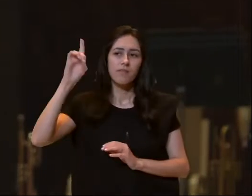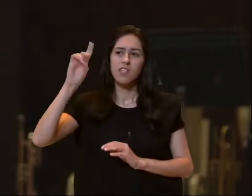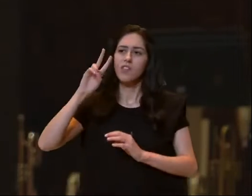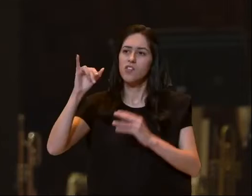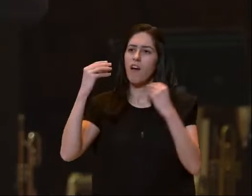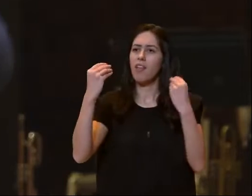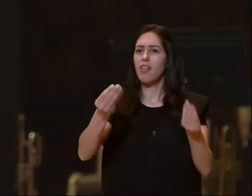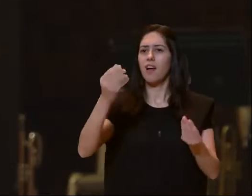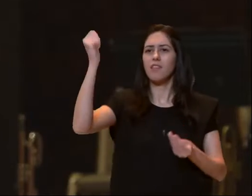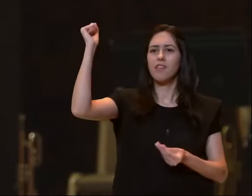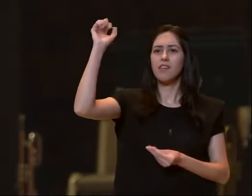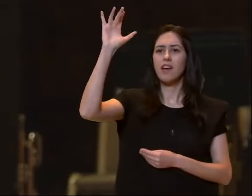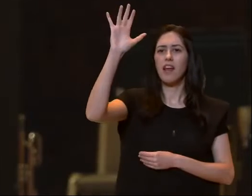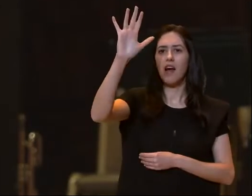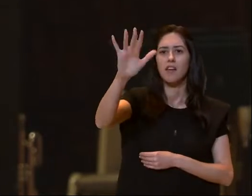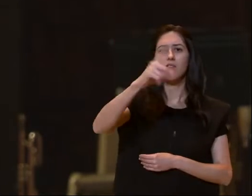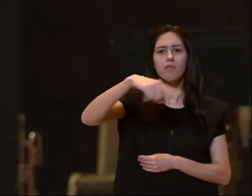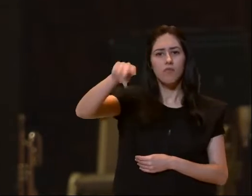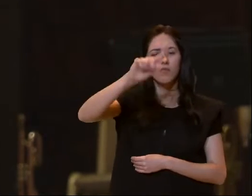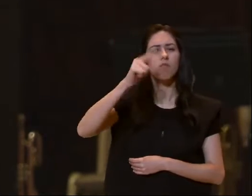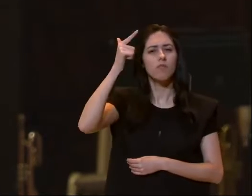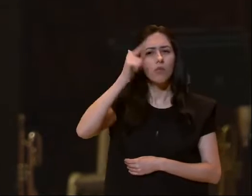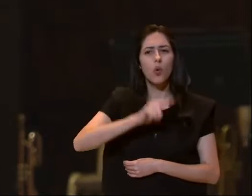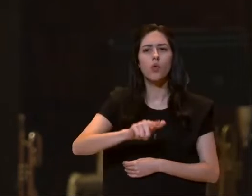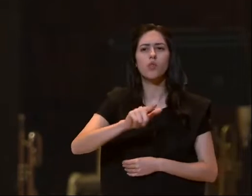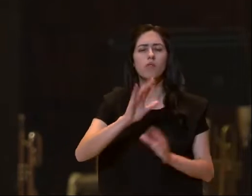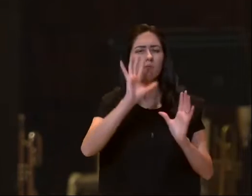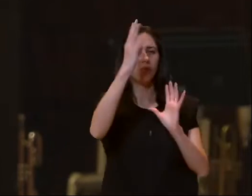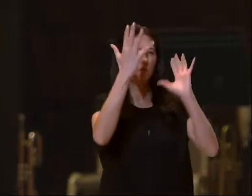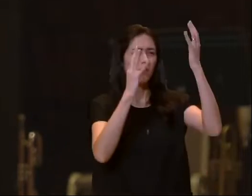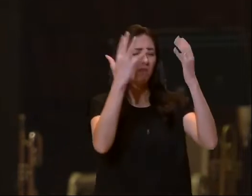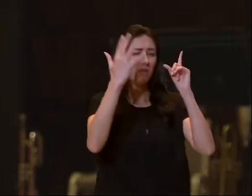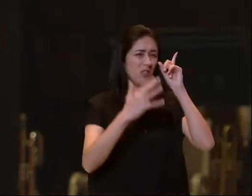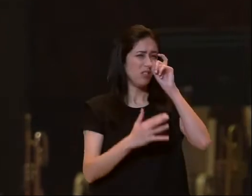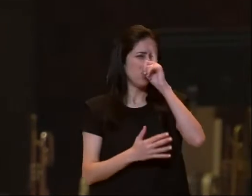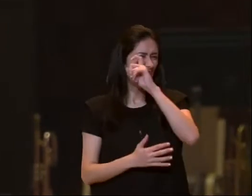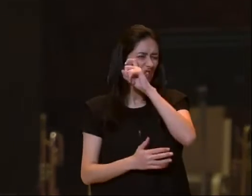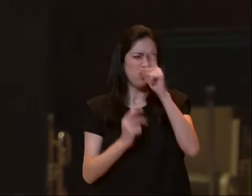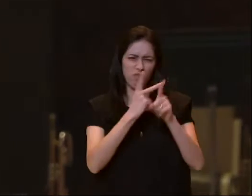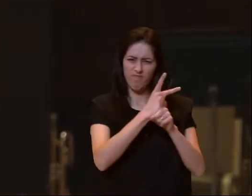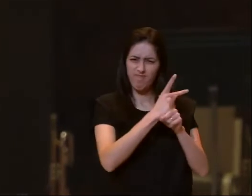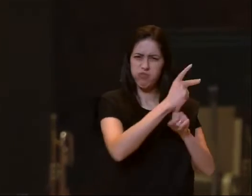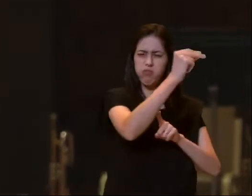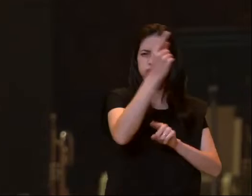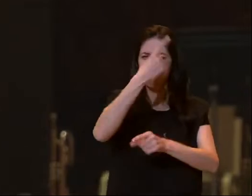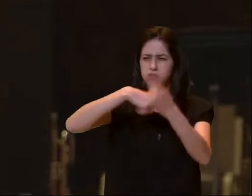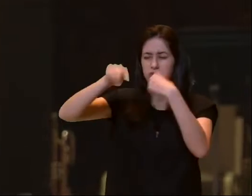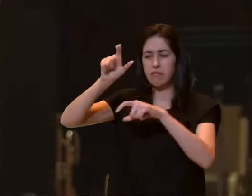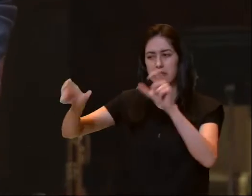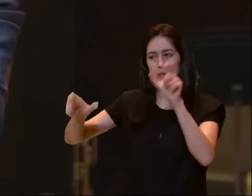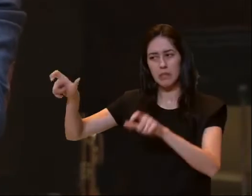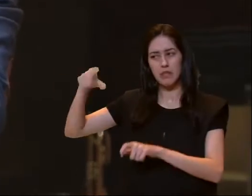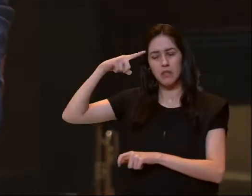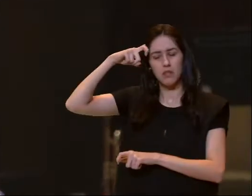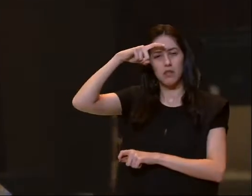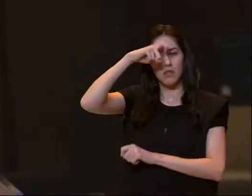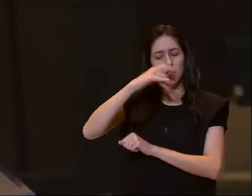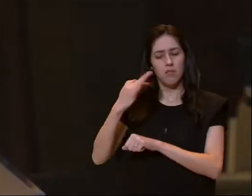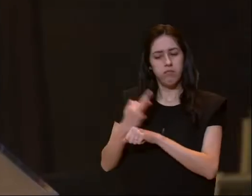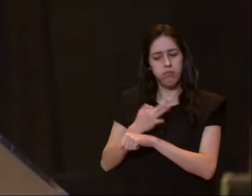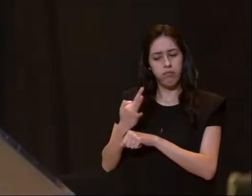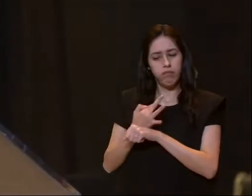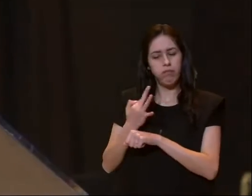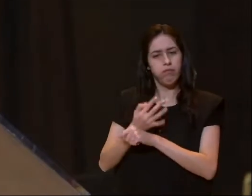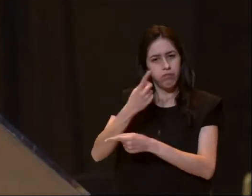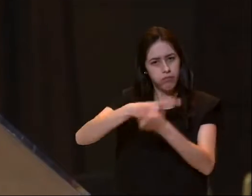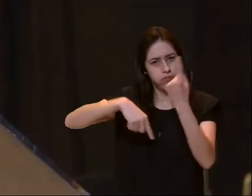graça para passar pelas circunstâncias difíceis e para lidar com as pessoas difíceis. Isso tudo